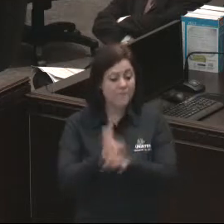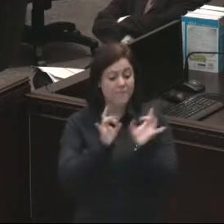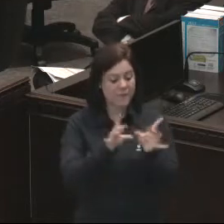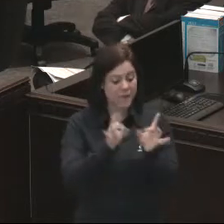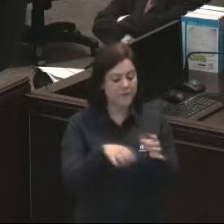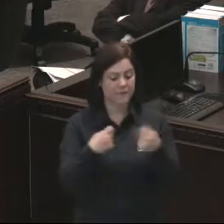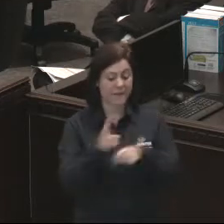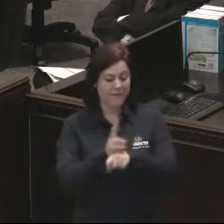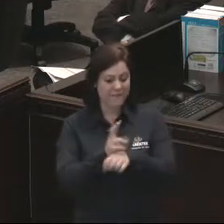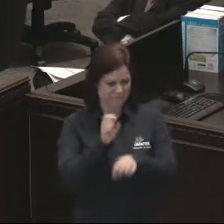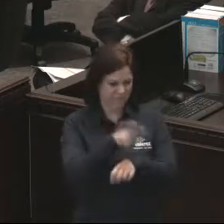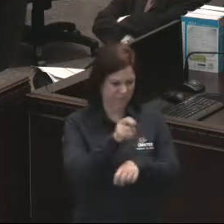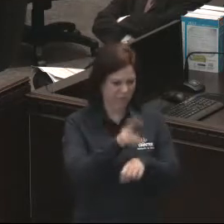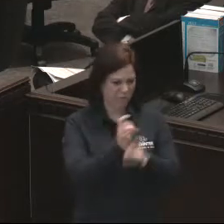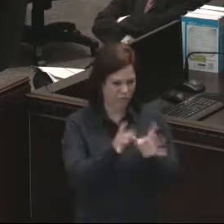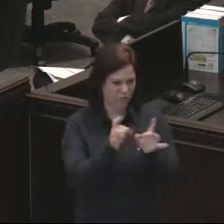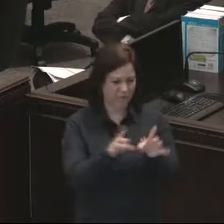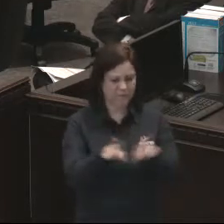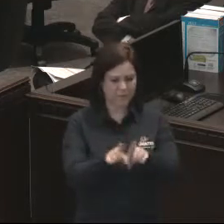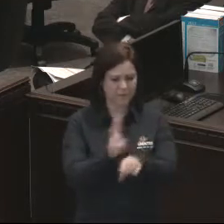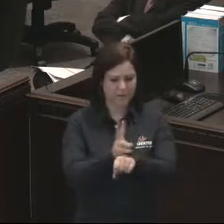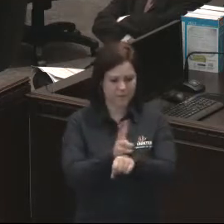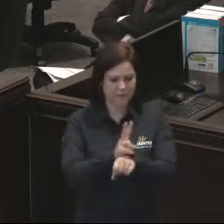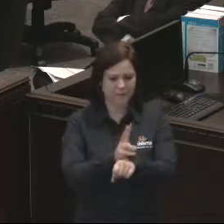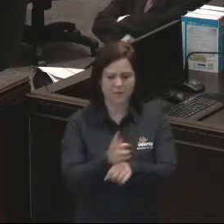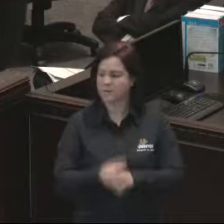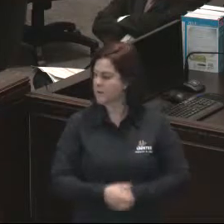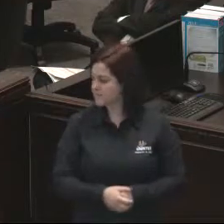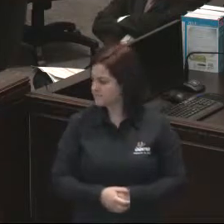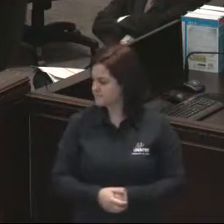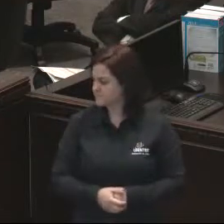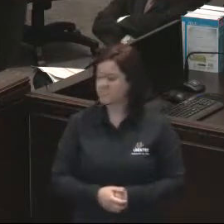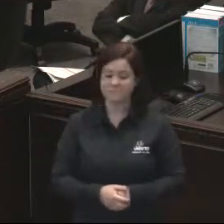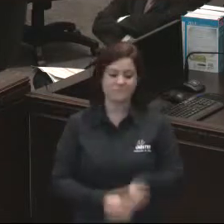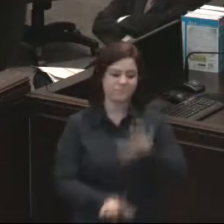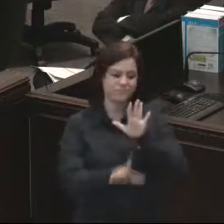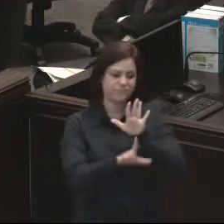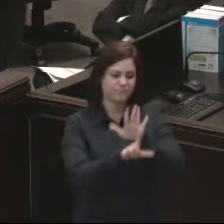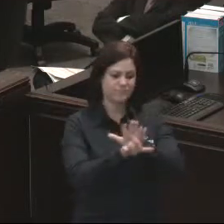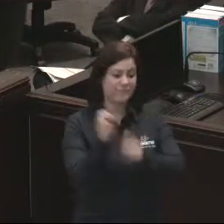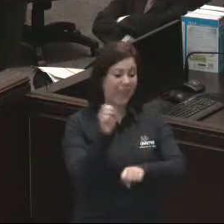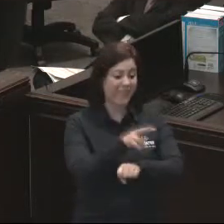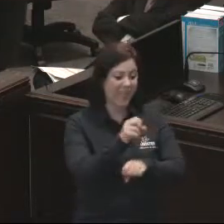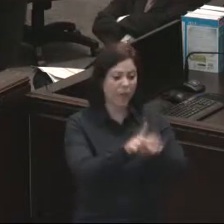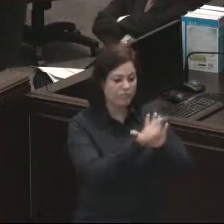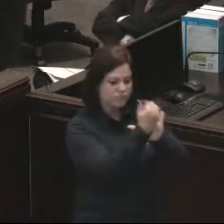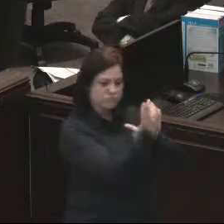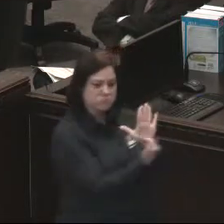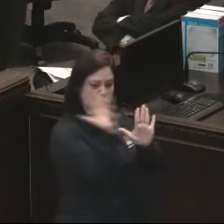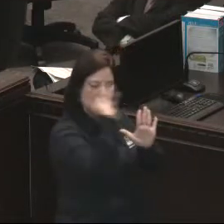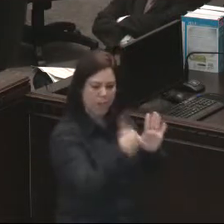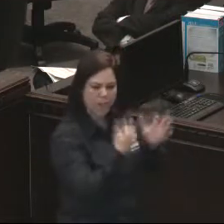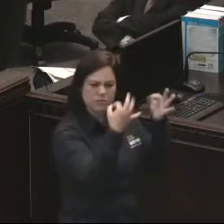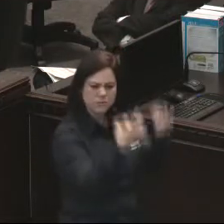ser fiscalizado a utilização. Você quer acrescentar? É o que eu comentei, a nossa lei de agrotóxico é excelente, é uma das mais